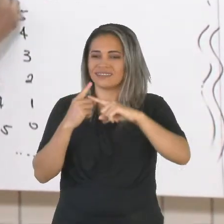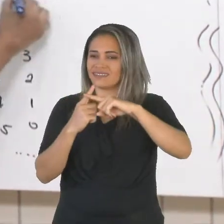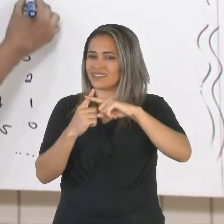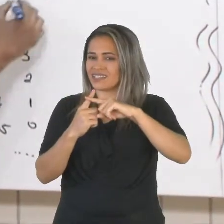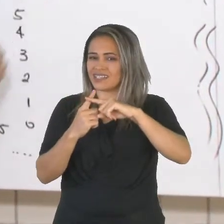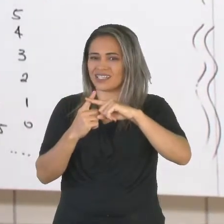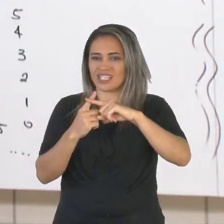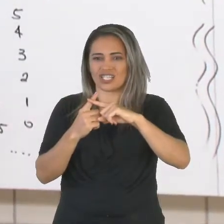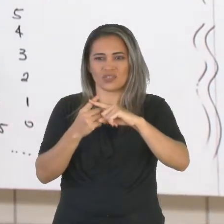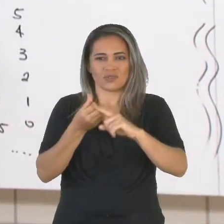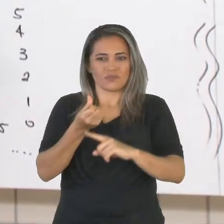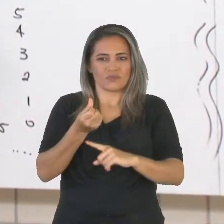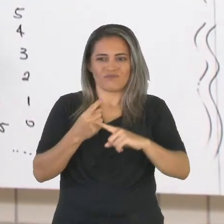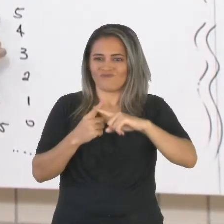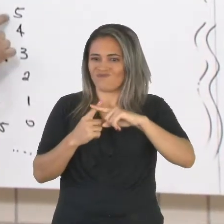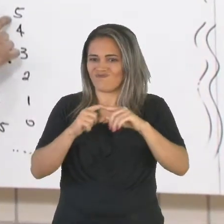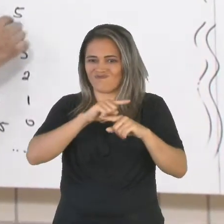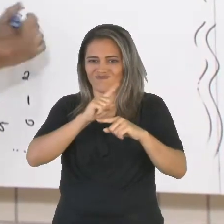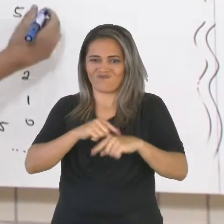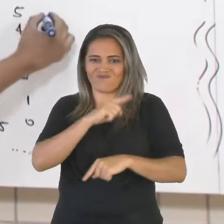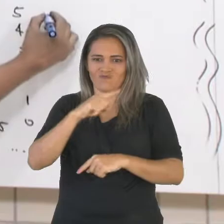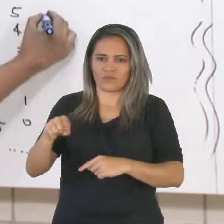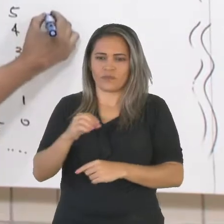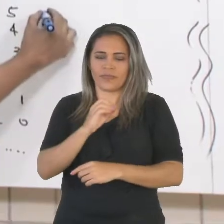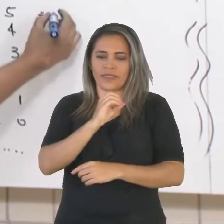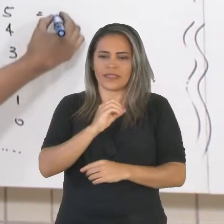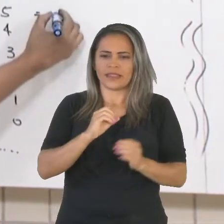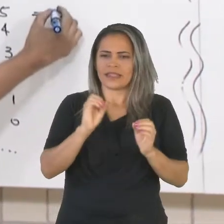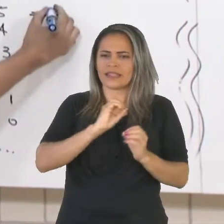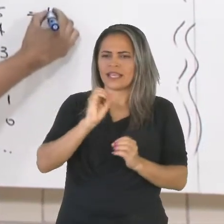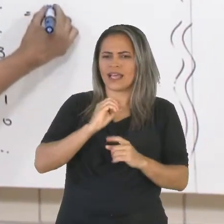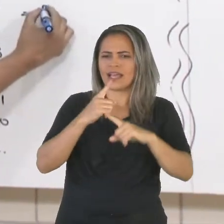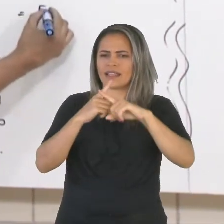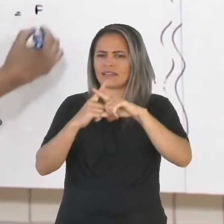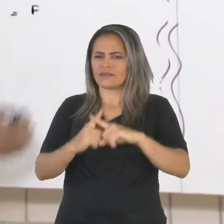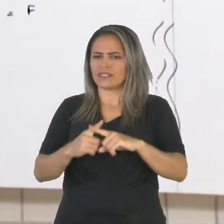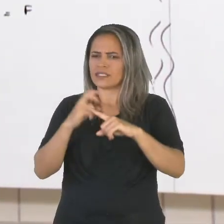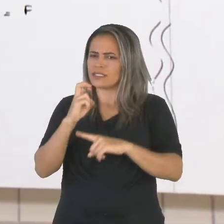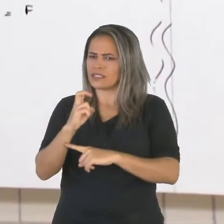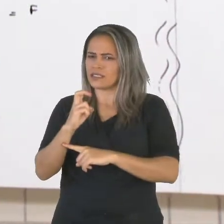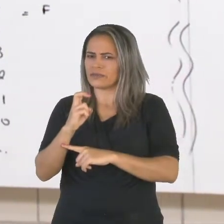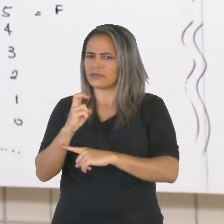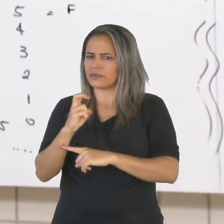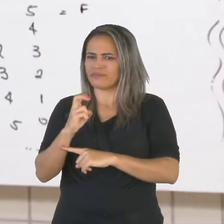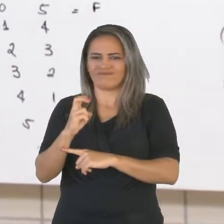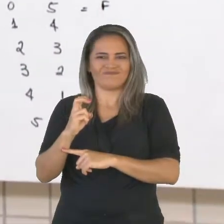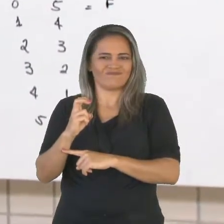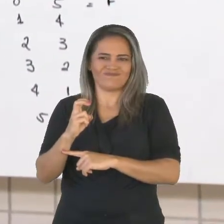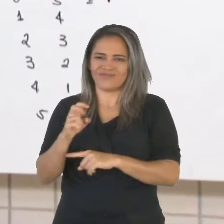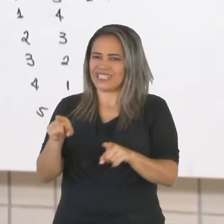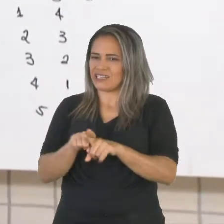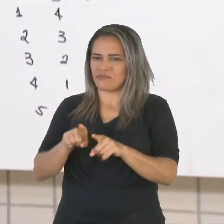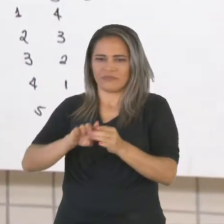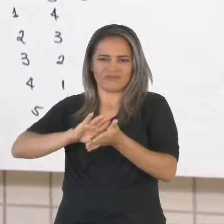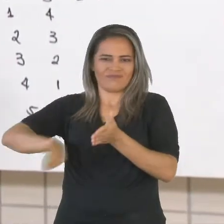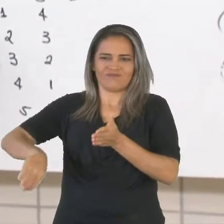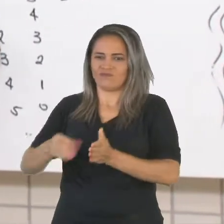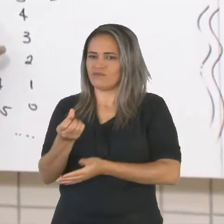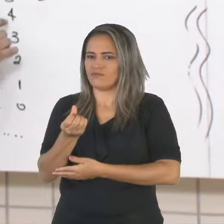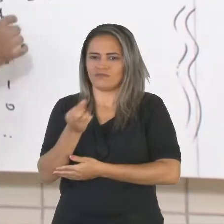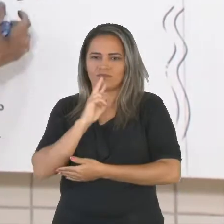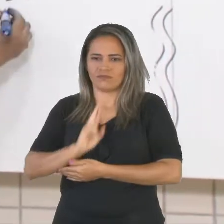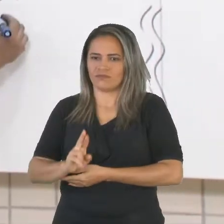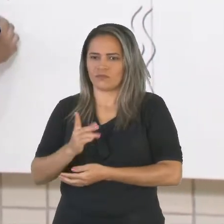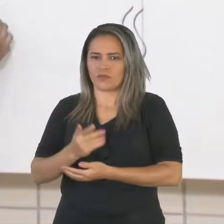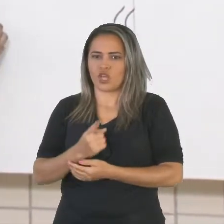descartado. Nada vezes 5 também não dá 6, ok? Já está descartado.